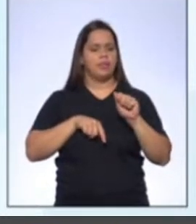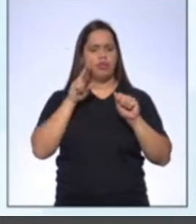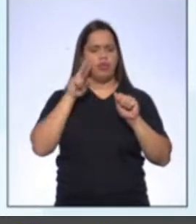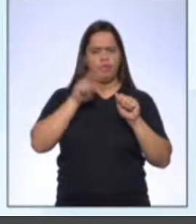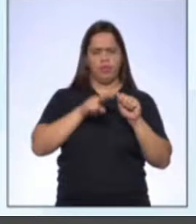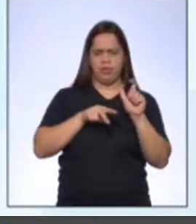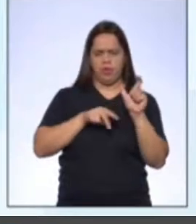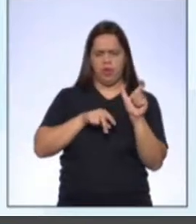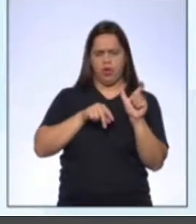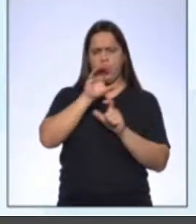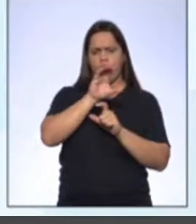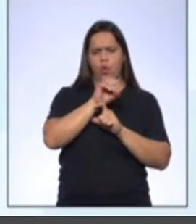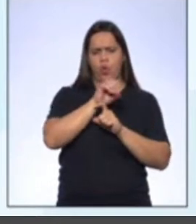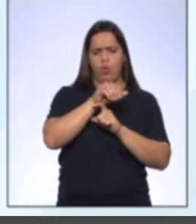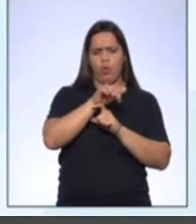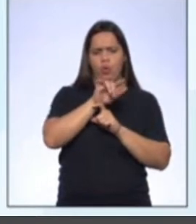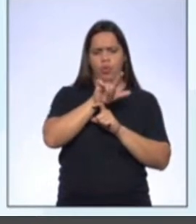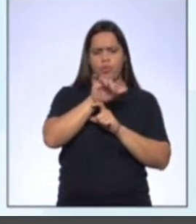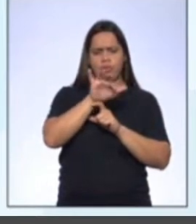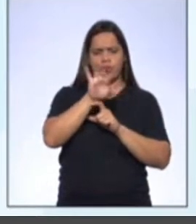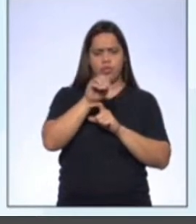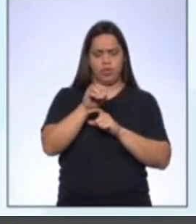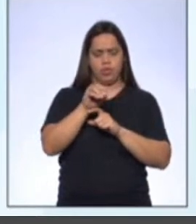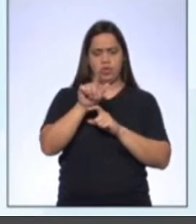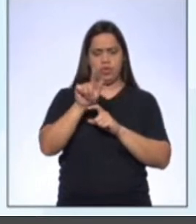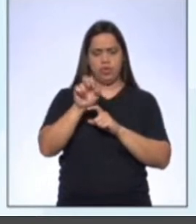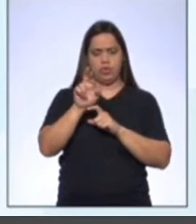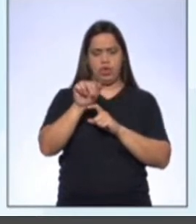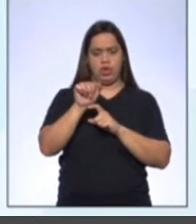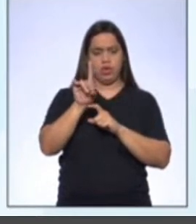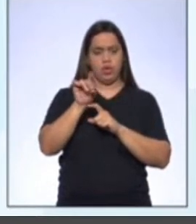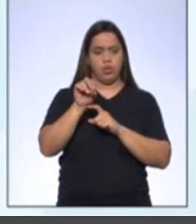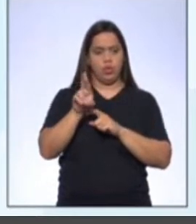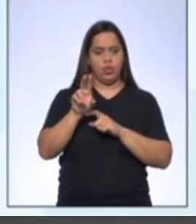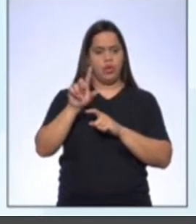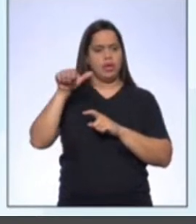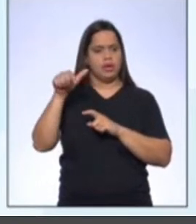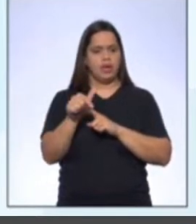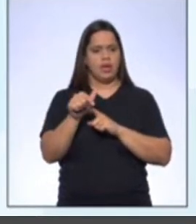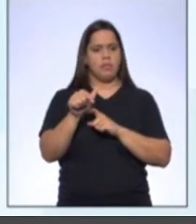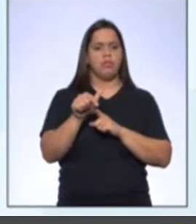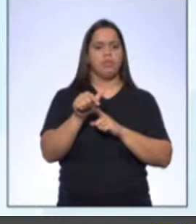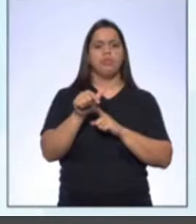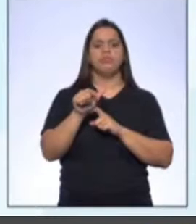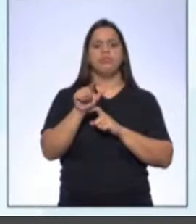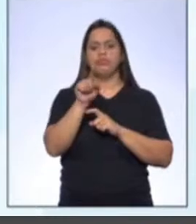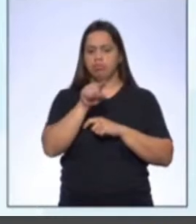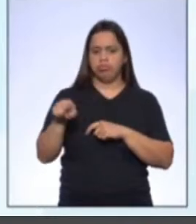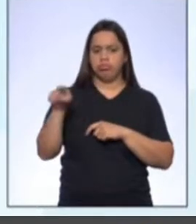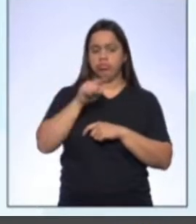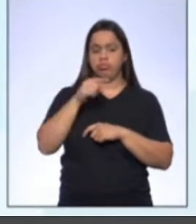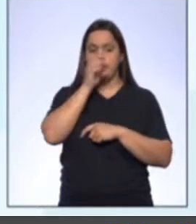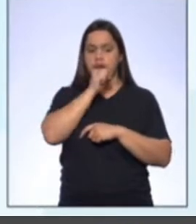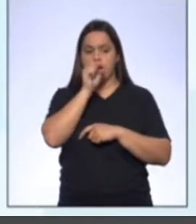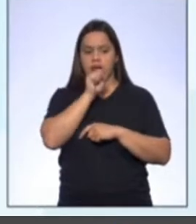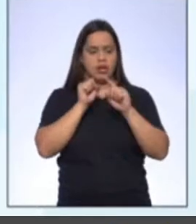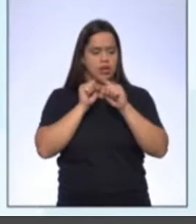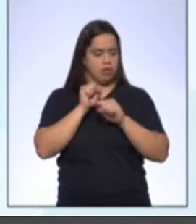palavra conflito gerador. Aí eu vou grifar também a narrativa alegórica e uma moral.